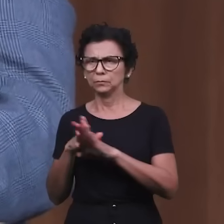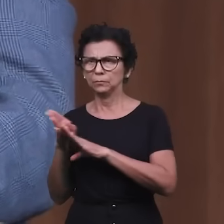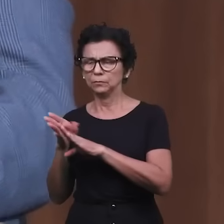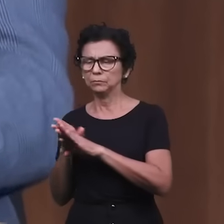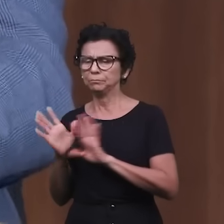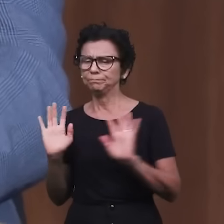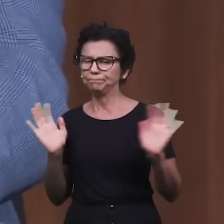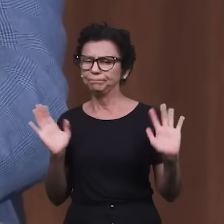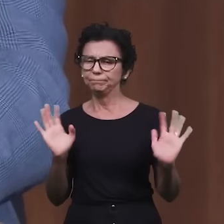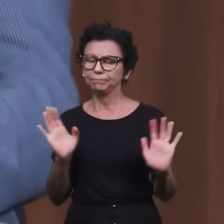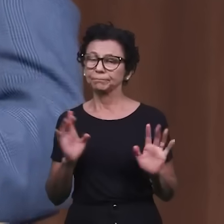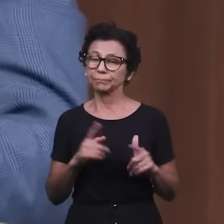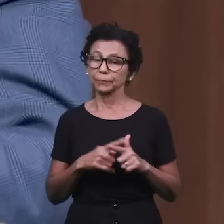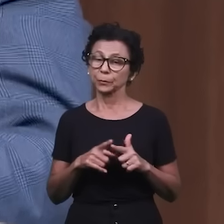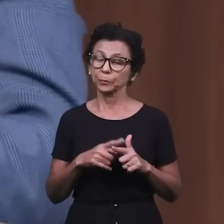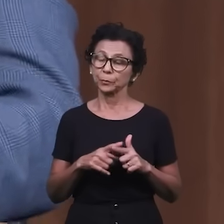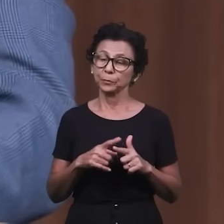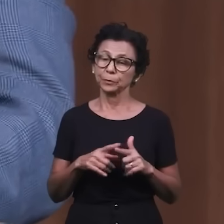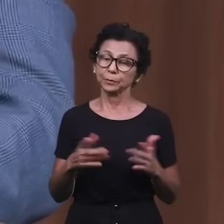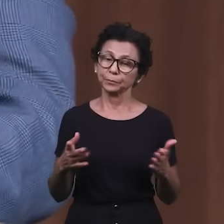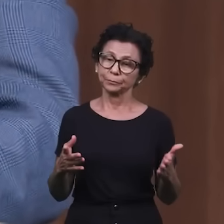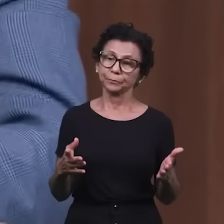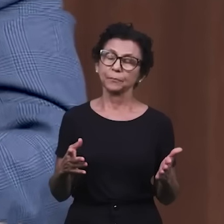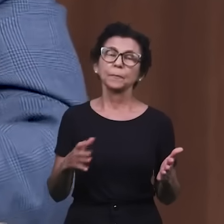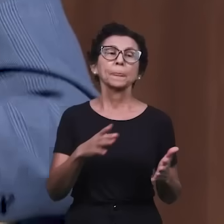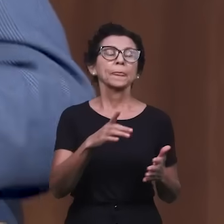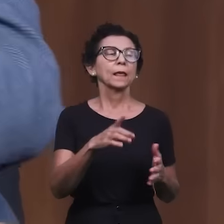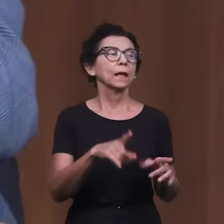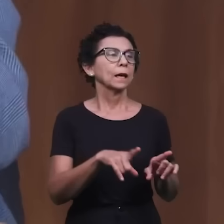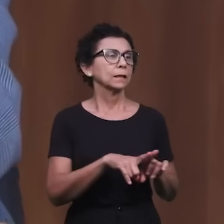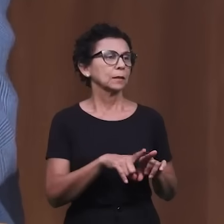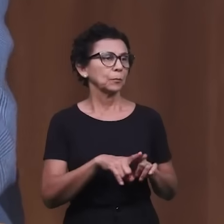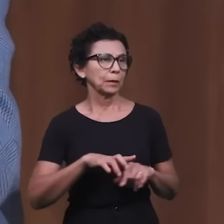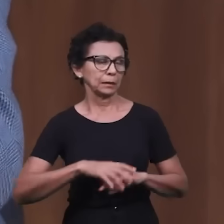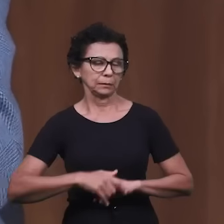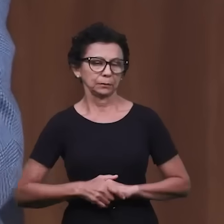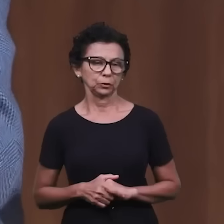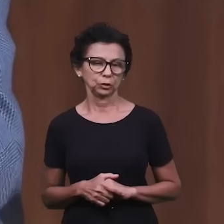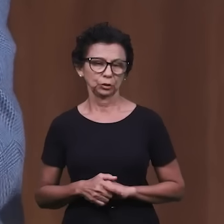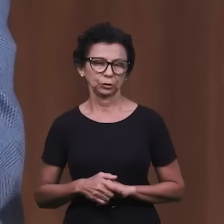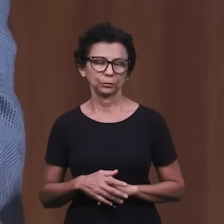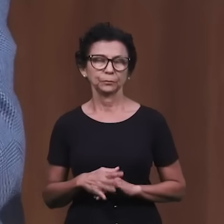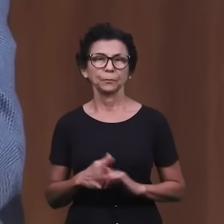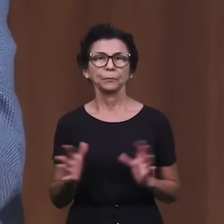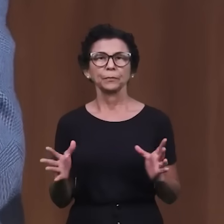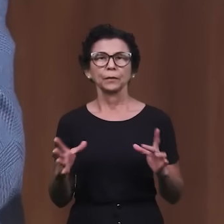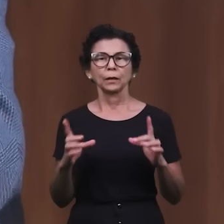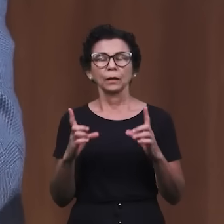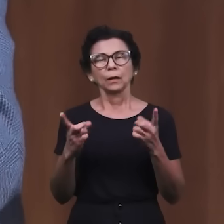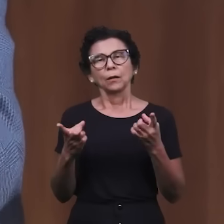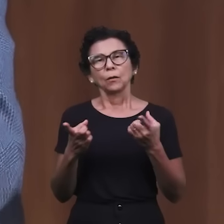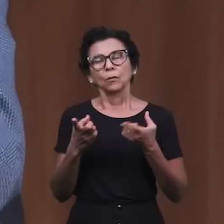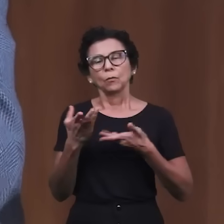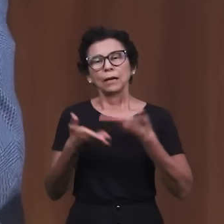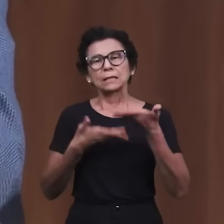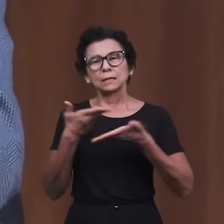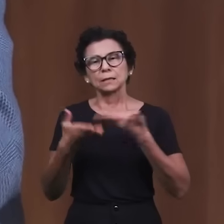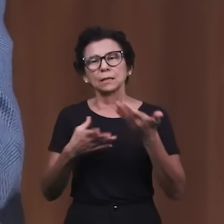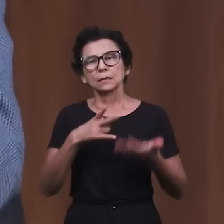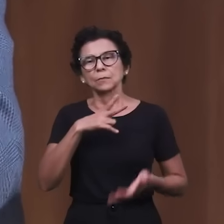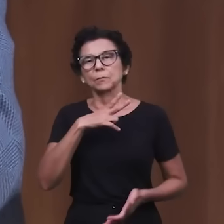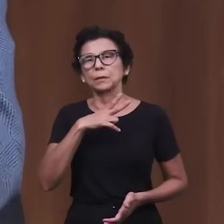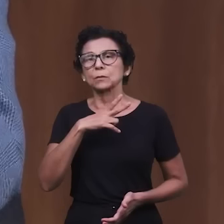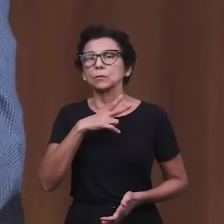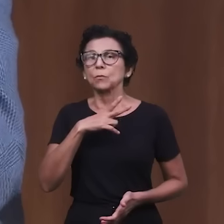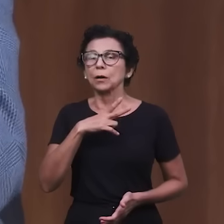problema. Então, é isso, há dons que você... No atendimento pessoal, no atendimento pessoal, há